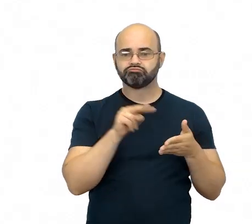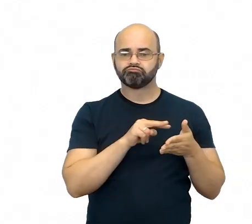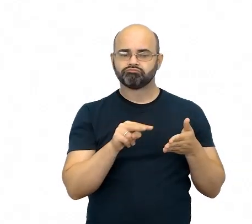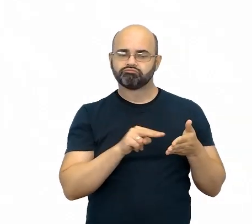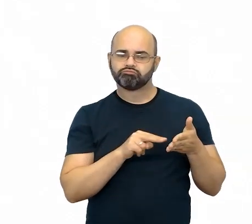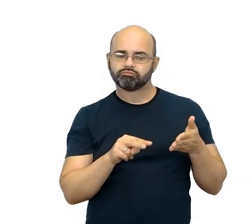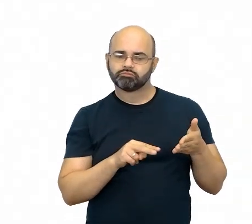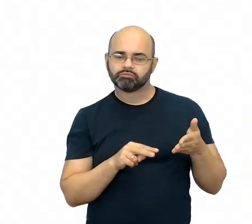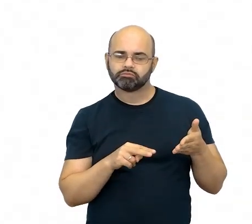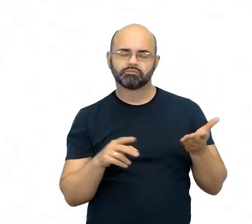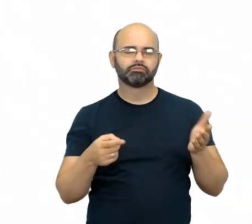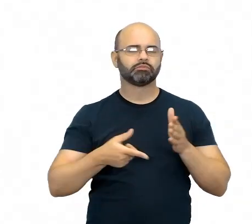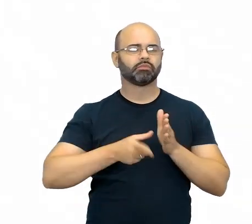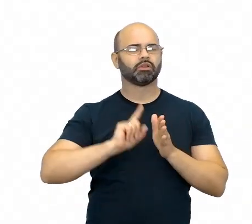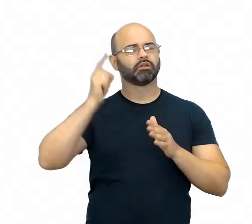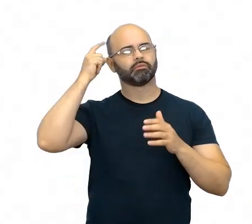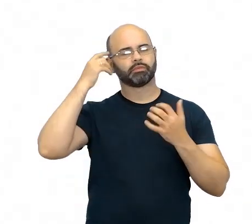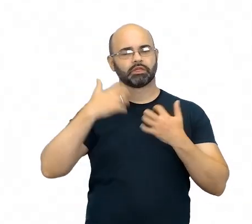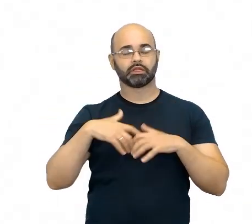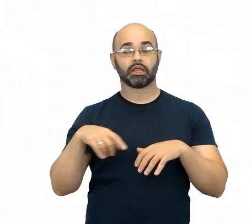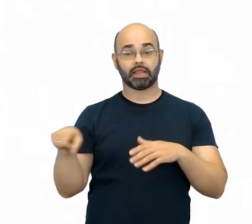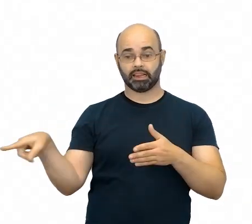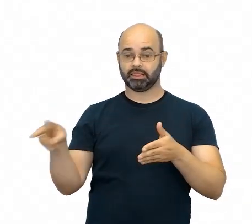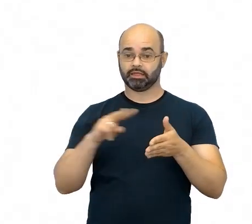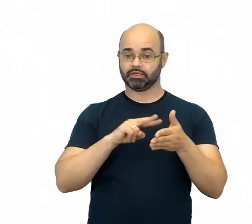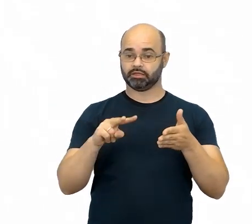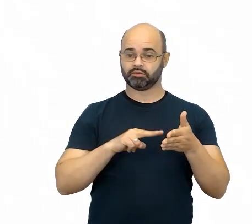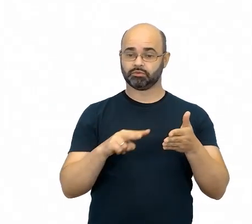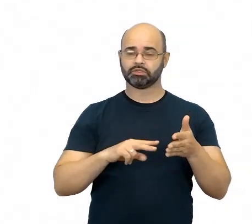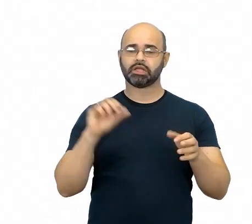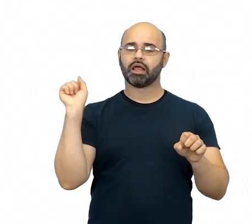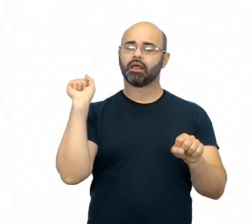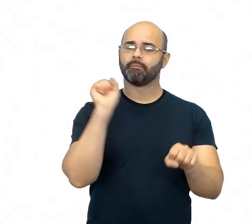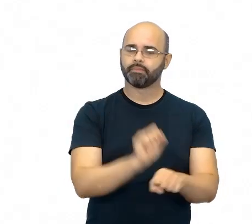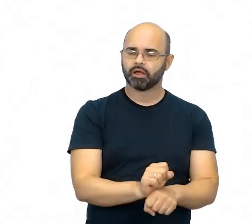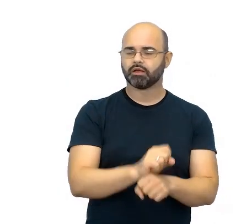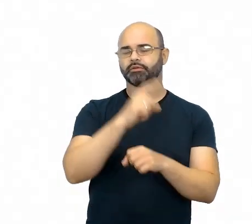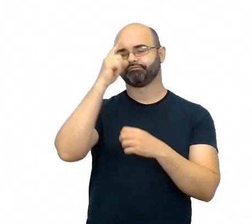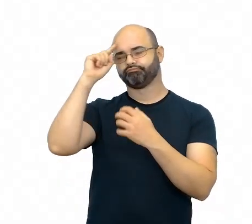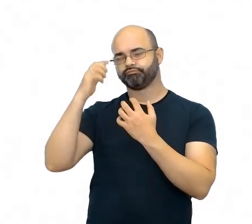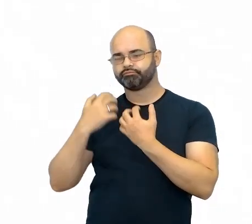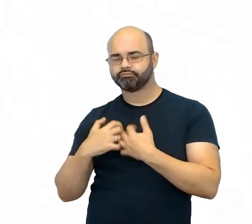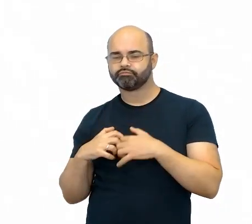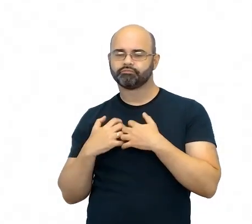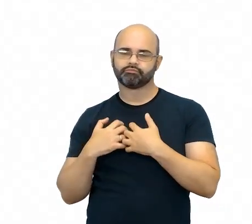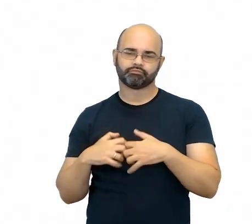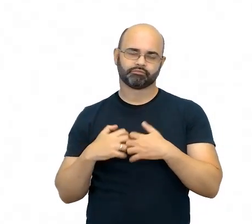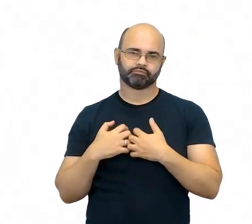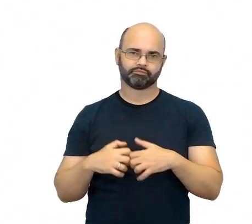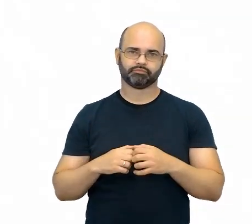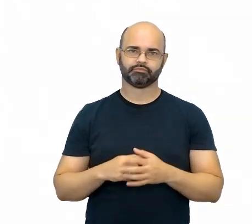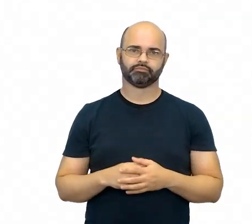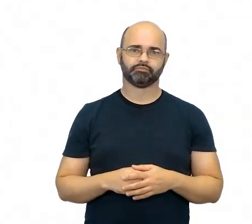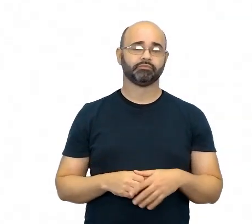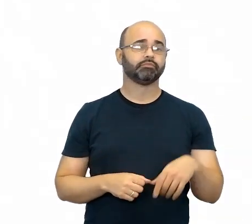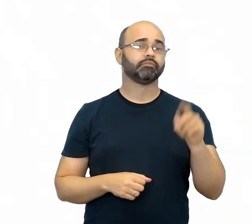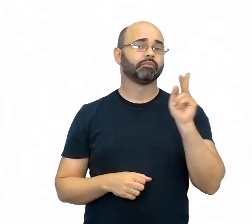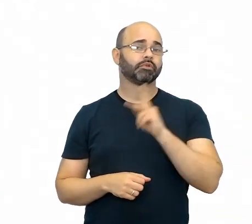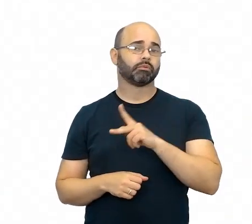leitura, farão paradas estratégicas, momento esses em que o professor